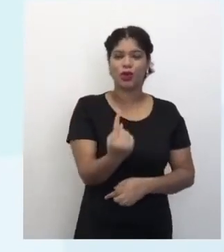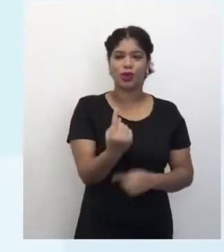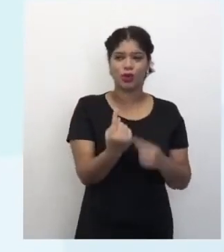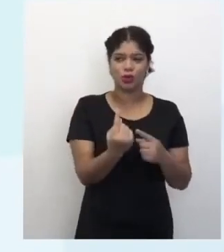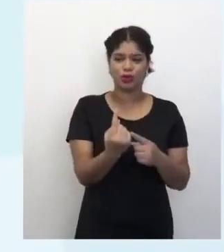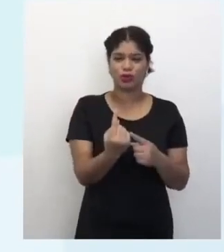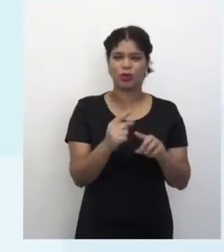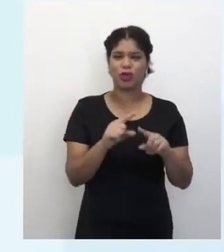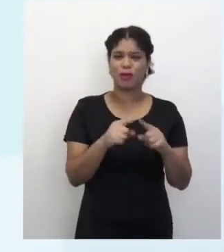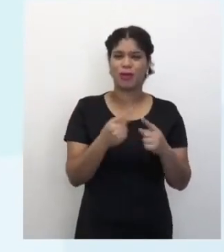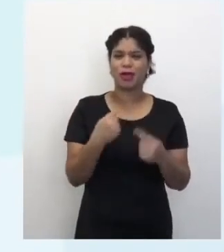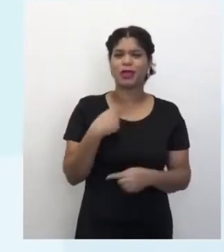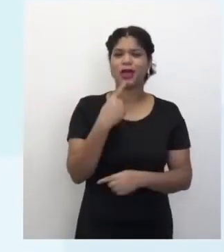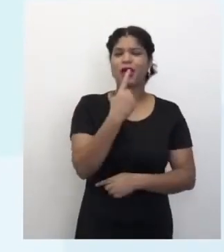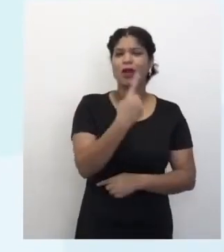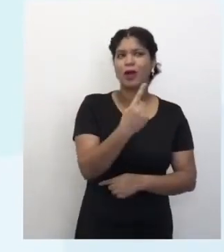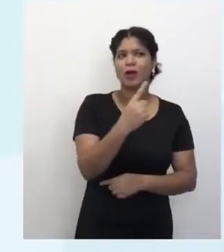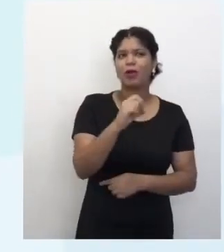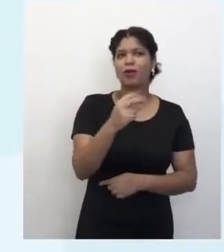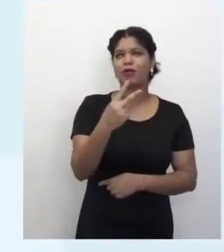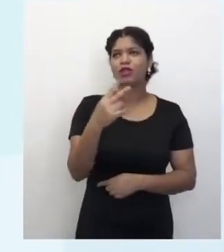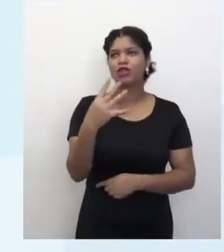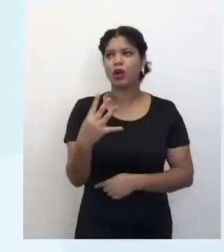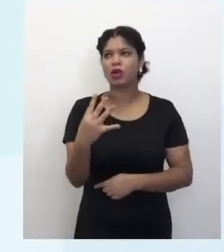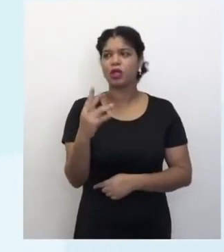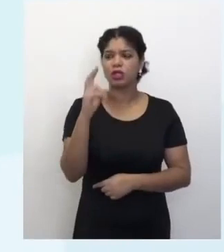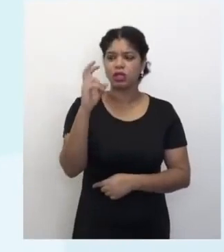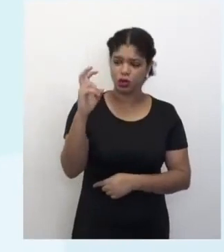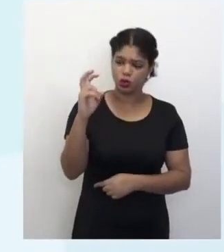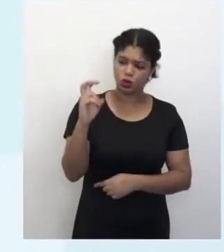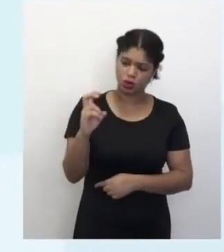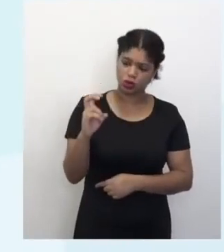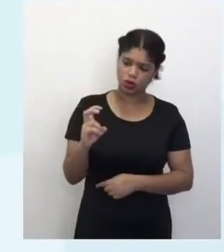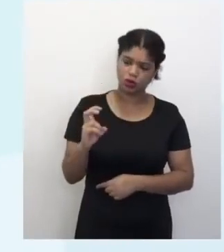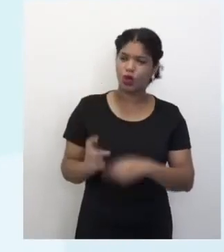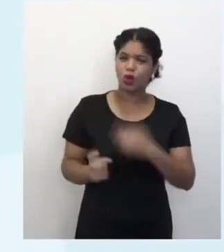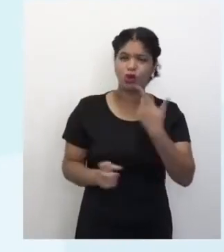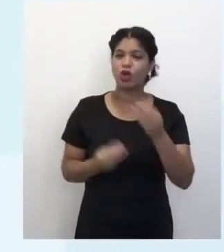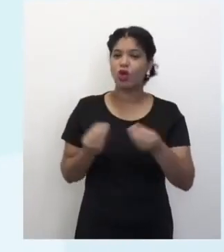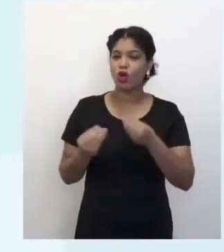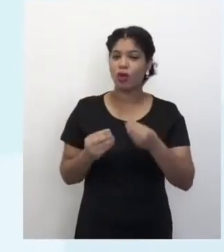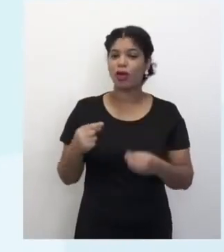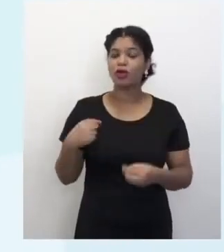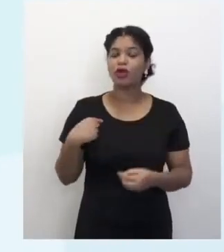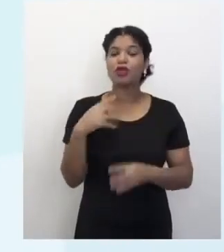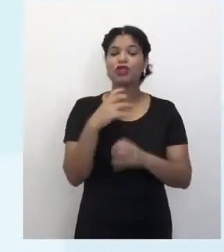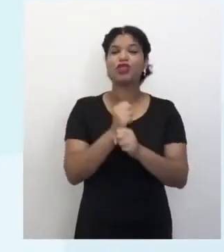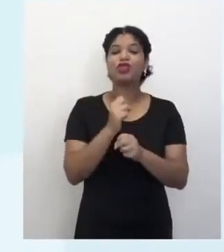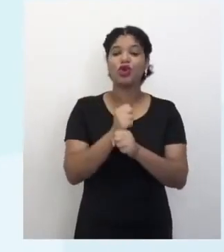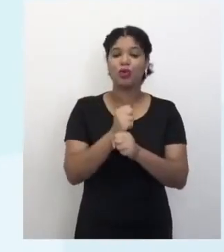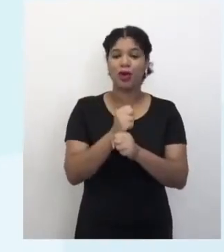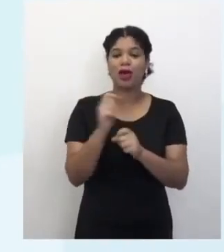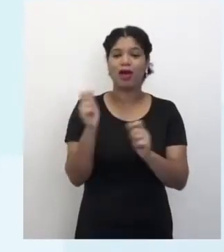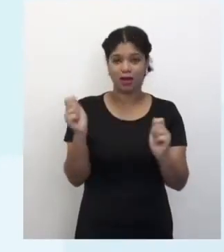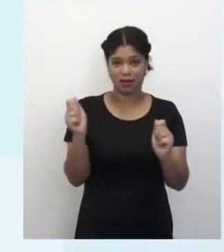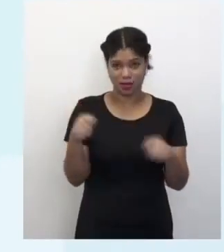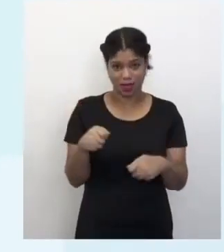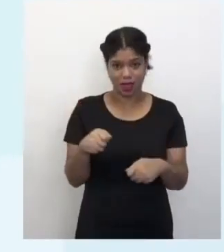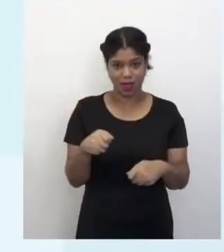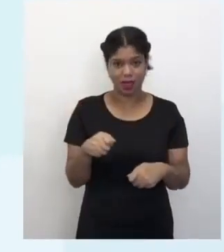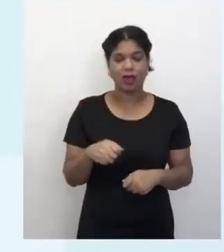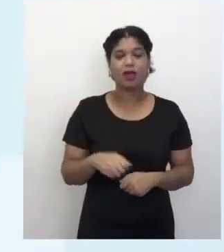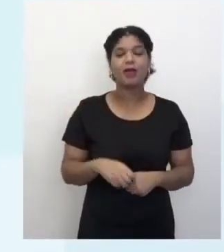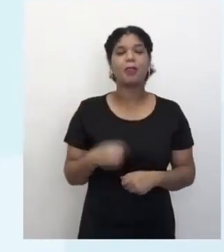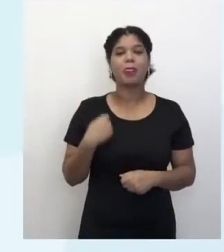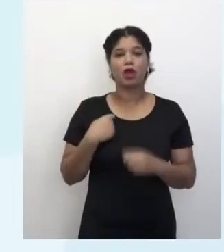esse 1024 de 5 em 5, em potências de 5 em 5? Aí eu conto os números 2 aí, ó, que deu, né, a multiplicação, e